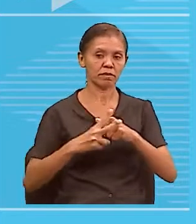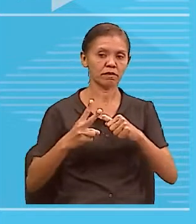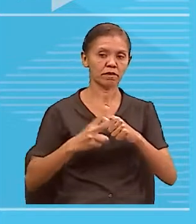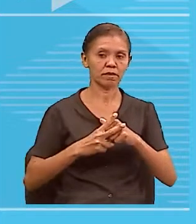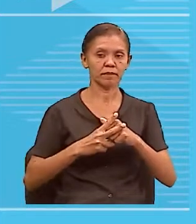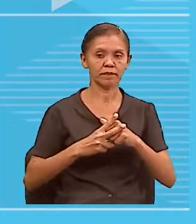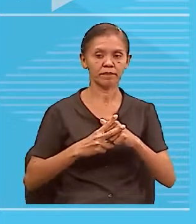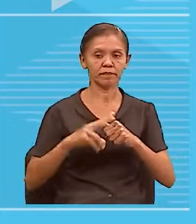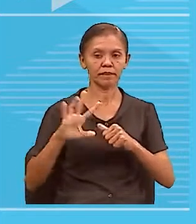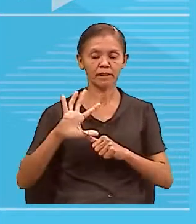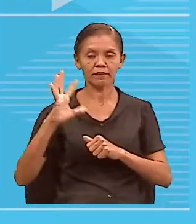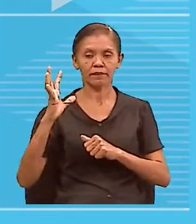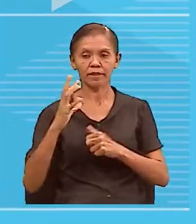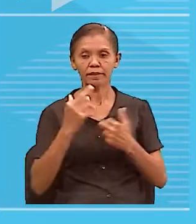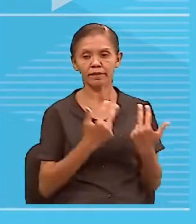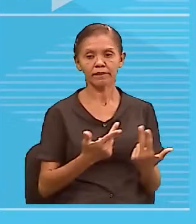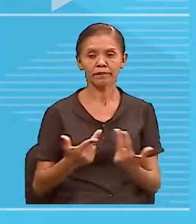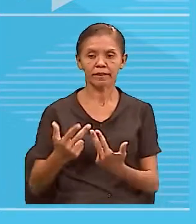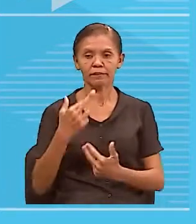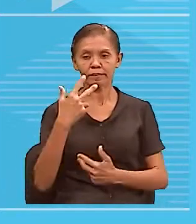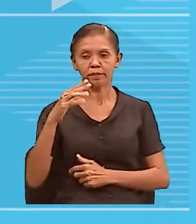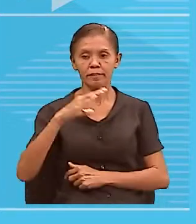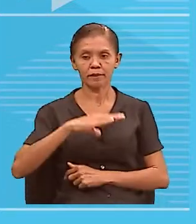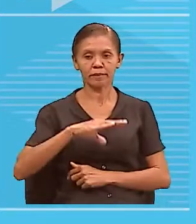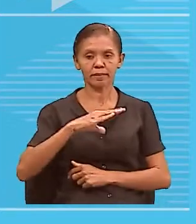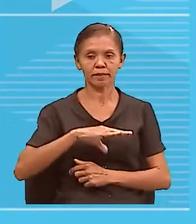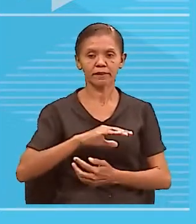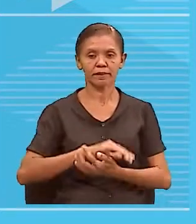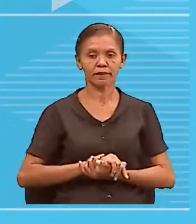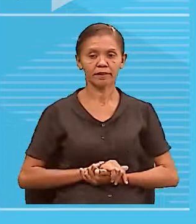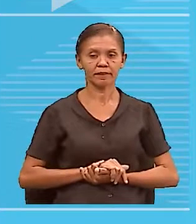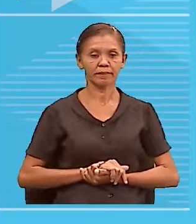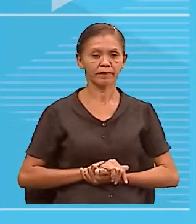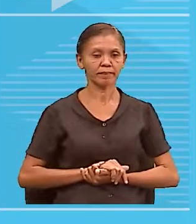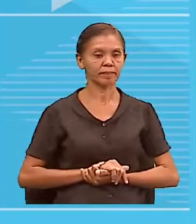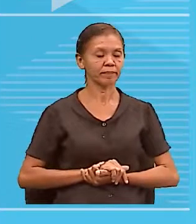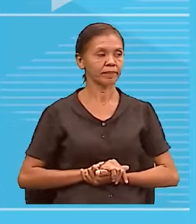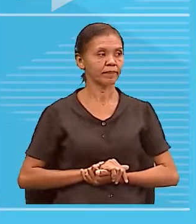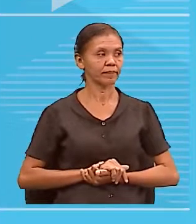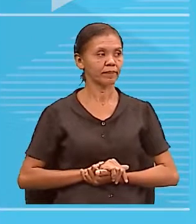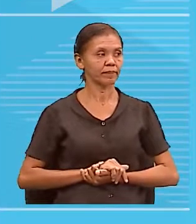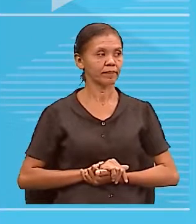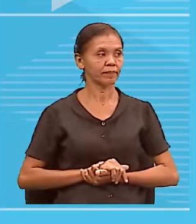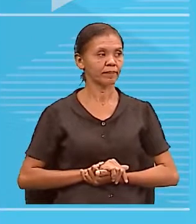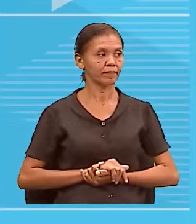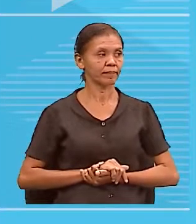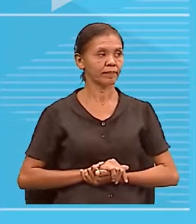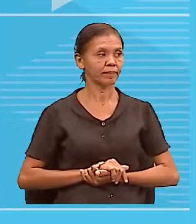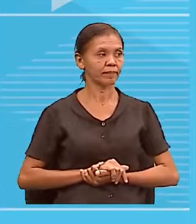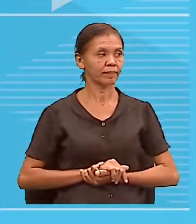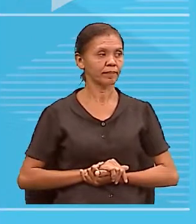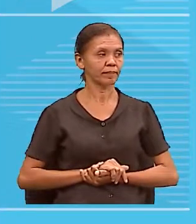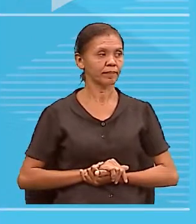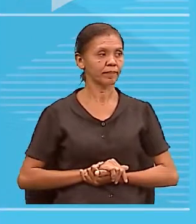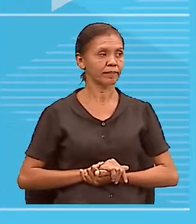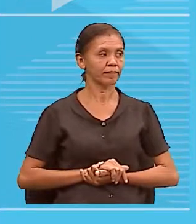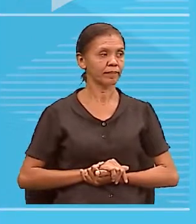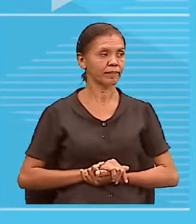e como acontece em português em português e eu digo é